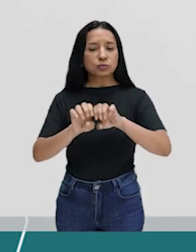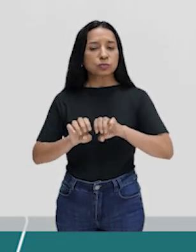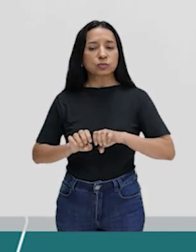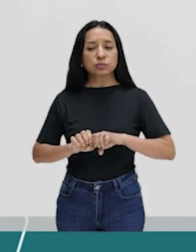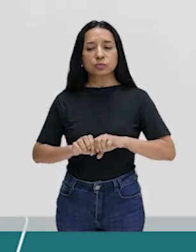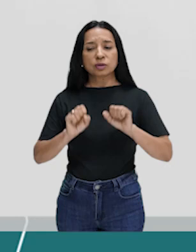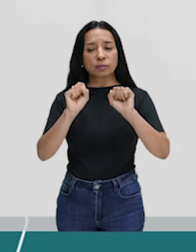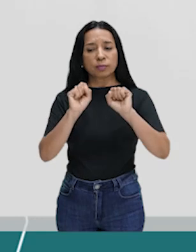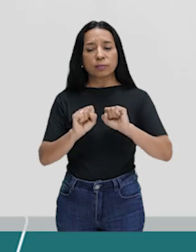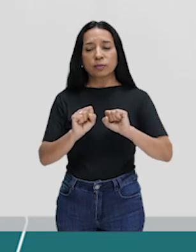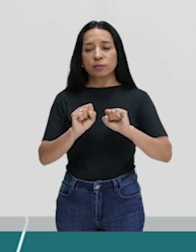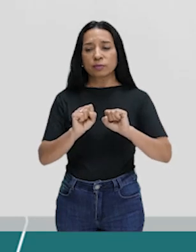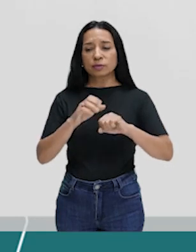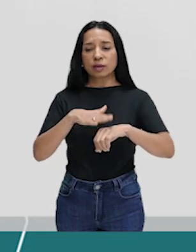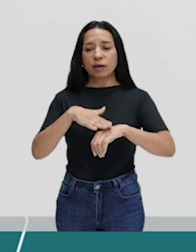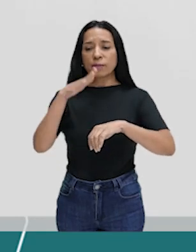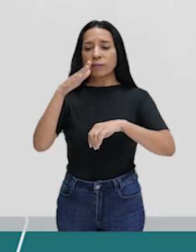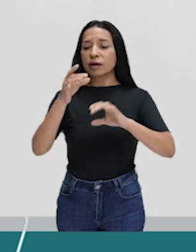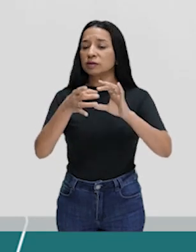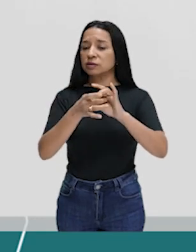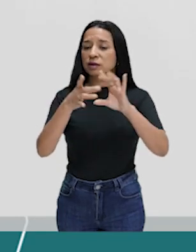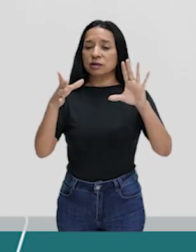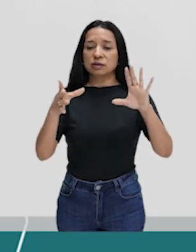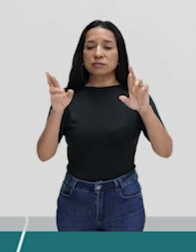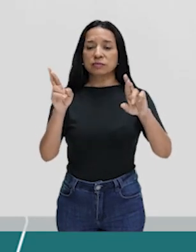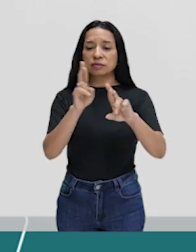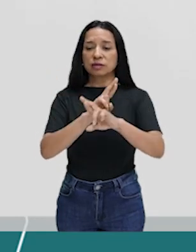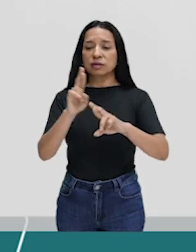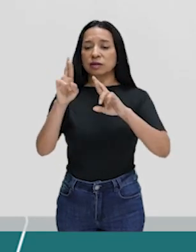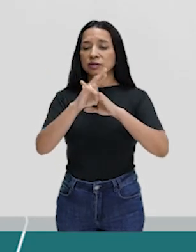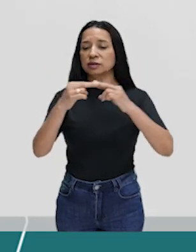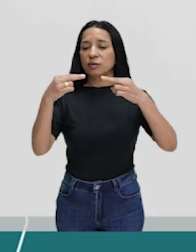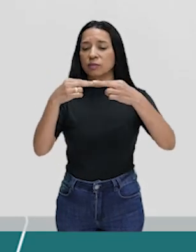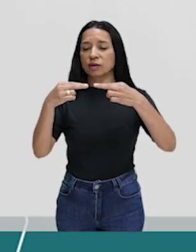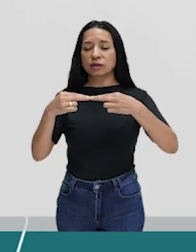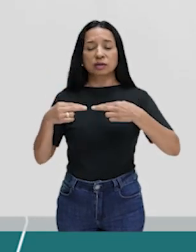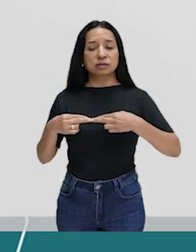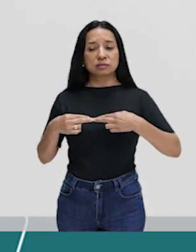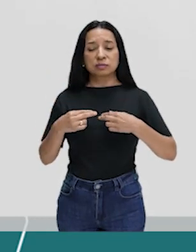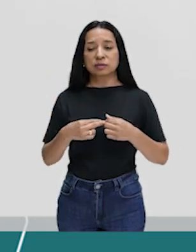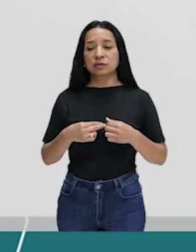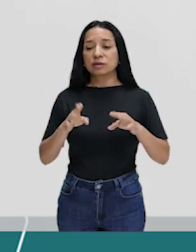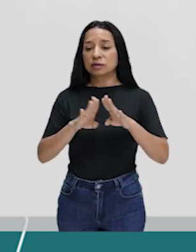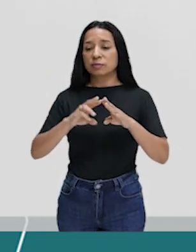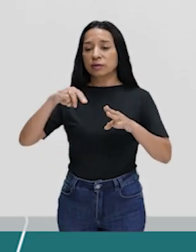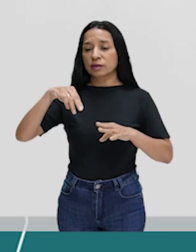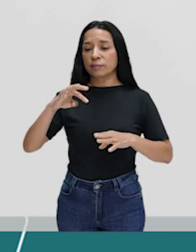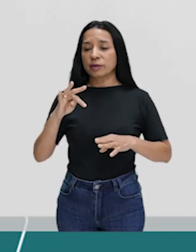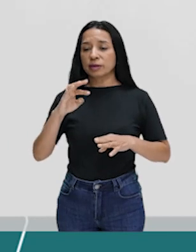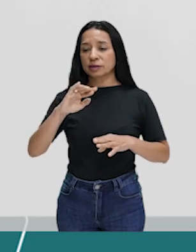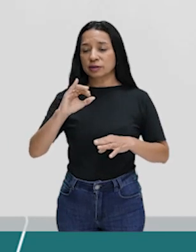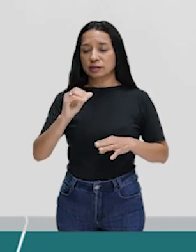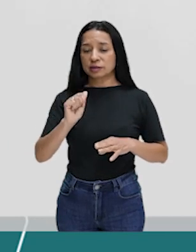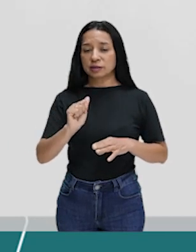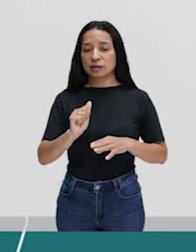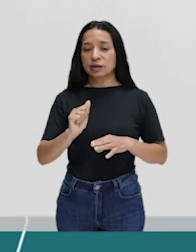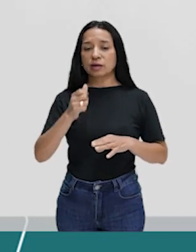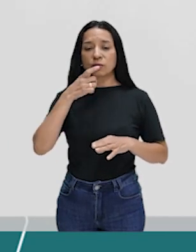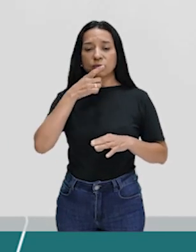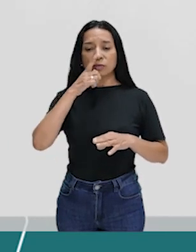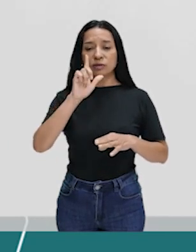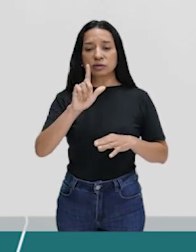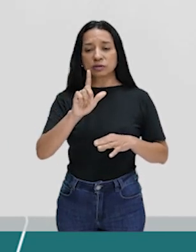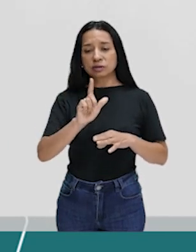poderia ser mais livre em relação à rima, em relação à métrica, tá? Que foi conquistada pelas